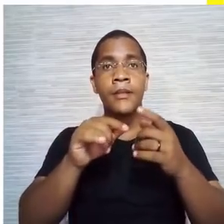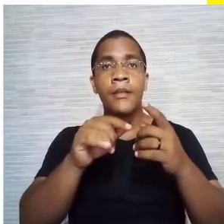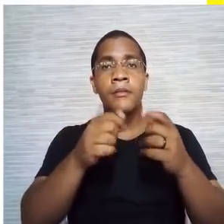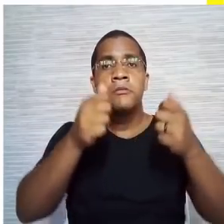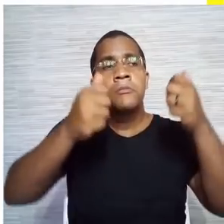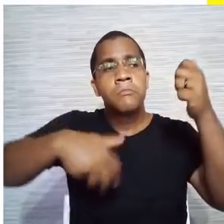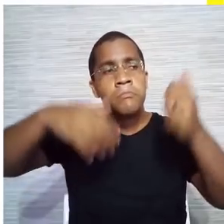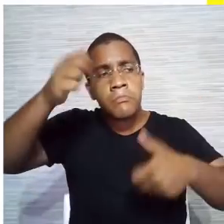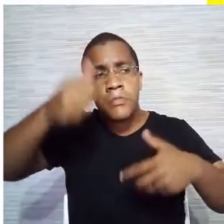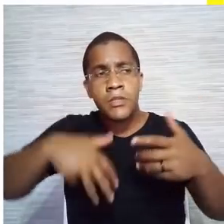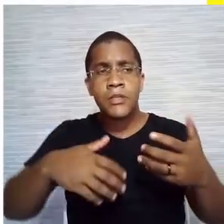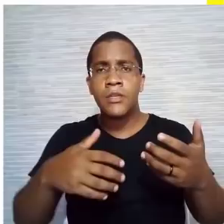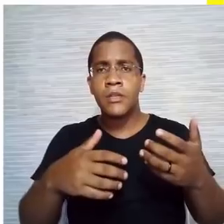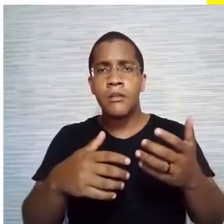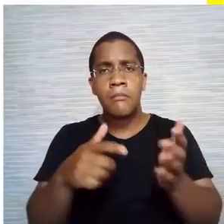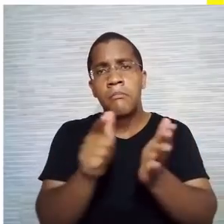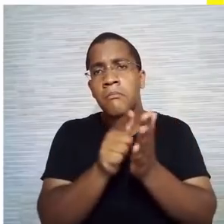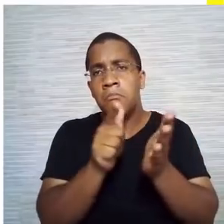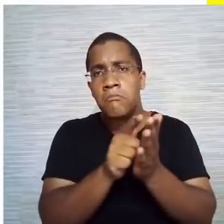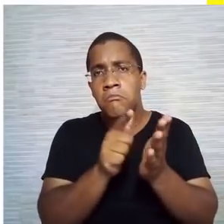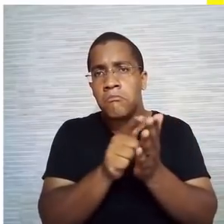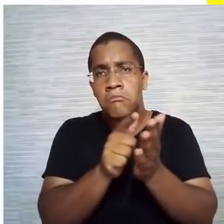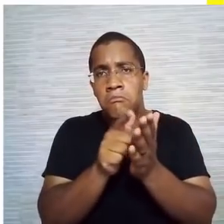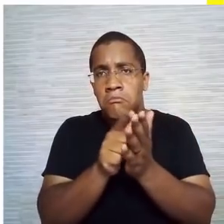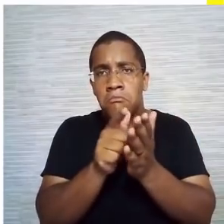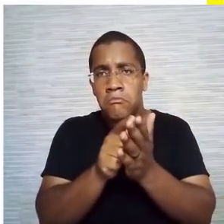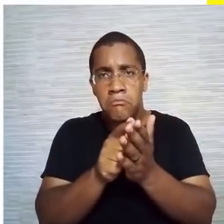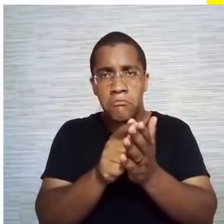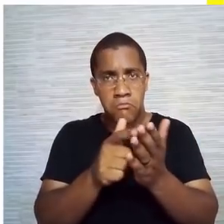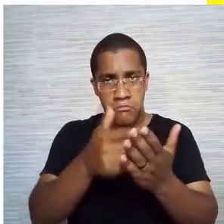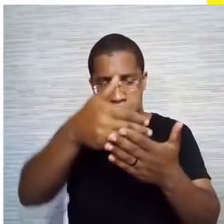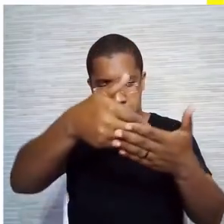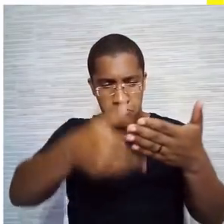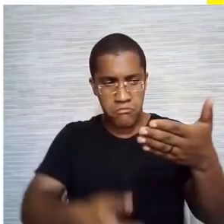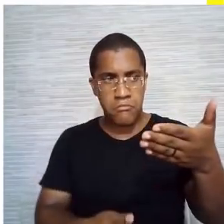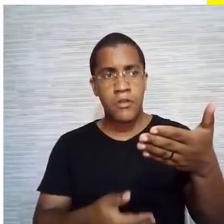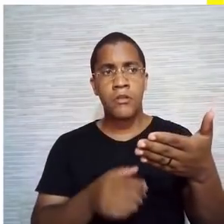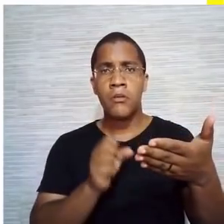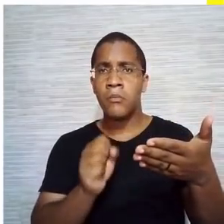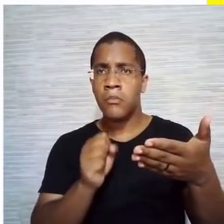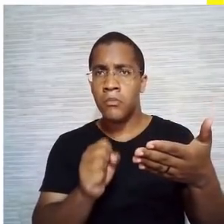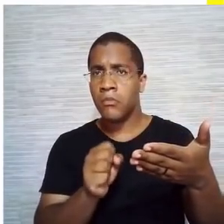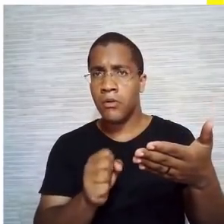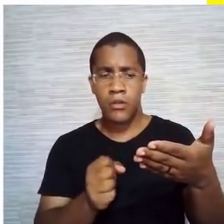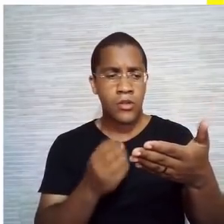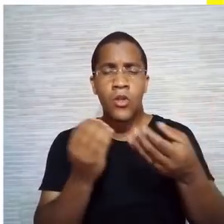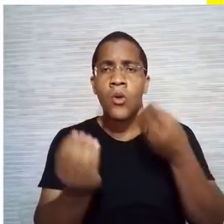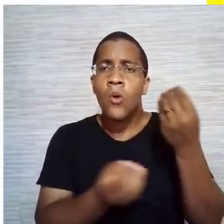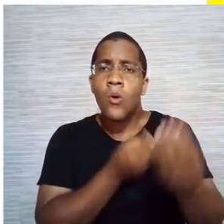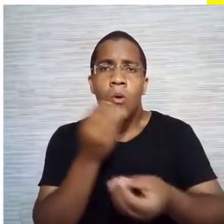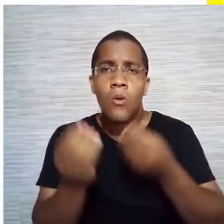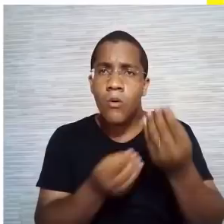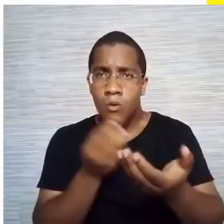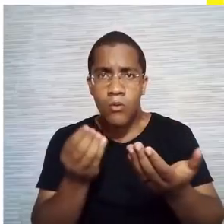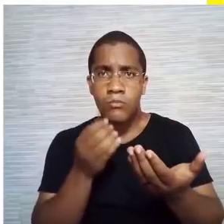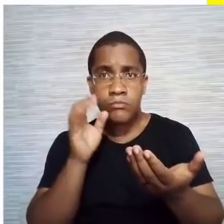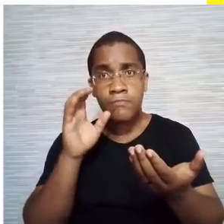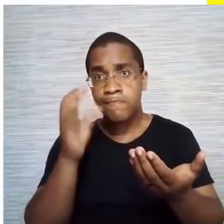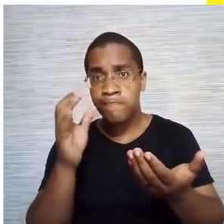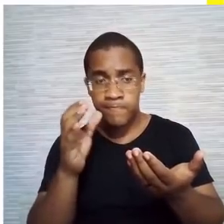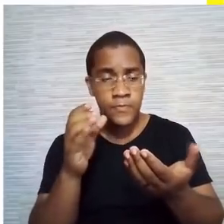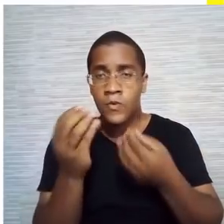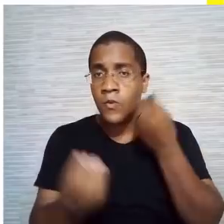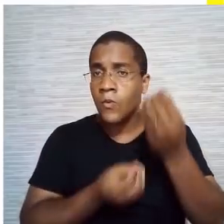o bullying, ou seja, estudantes escolheram, no caso, fazer uma exposição, mostrar à comunidade